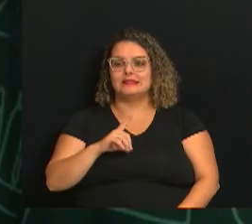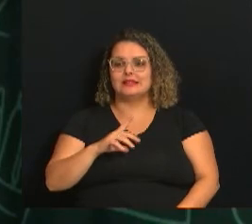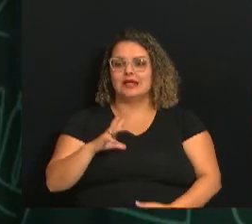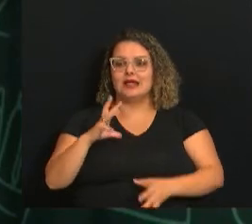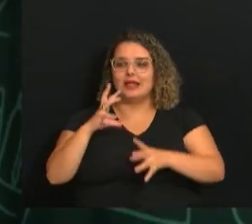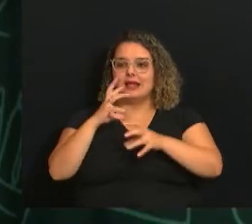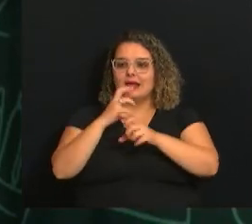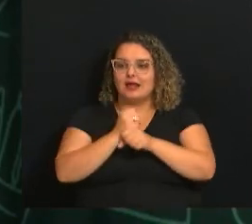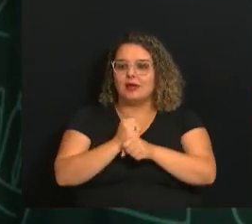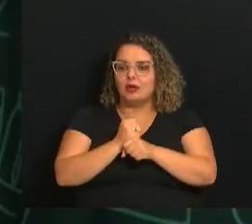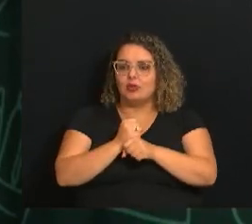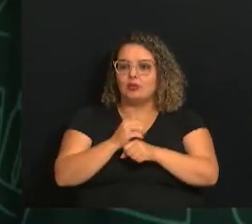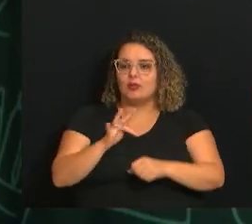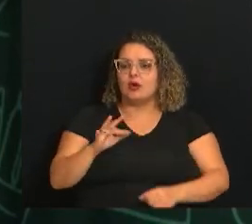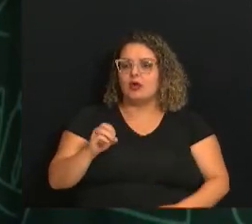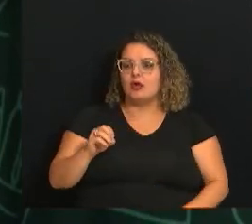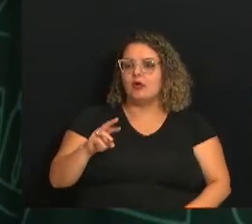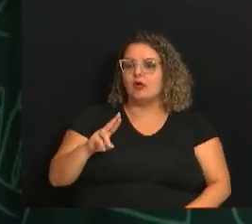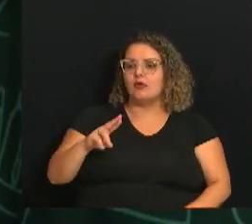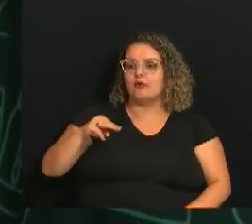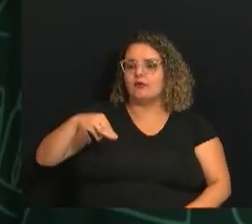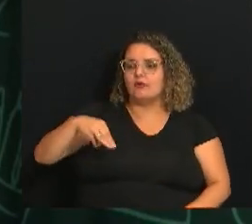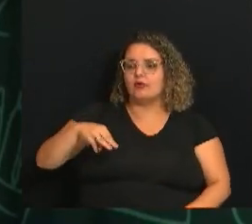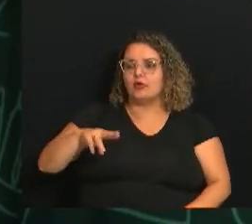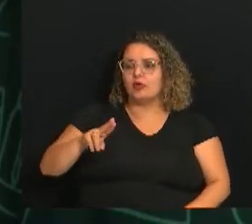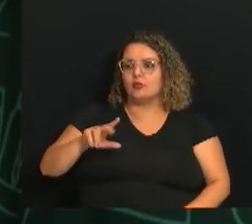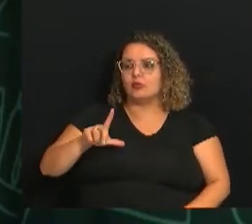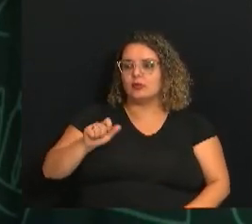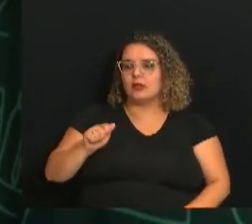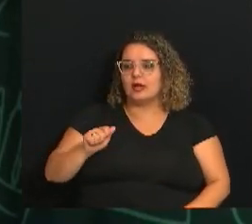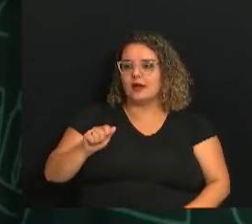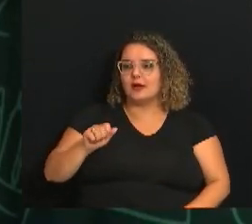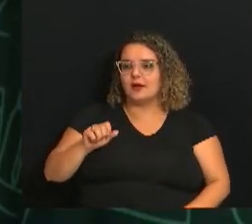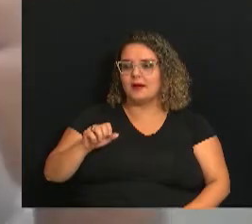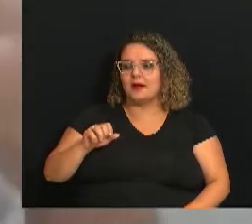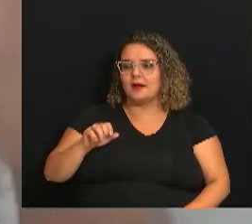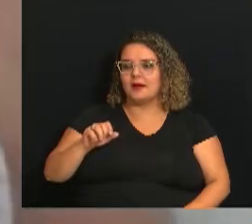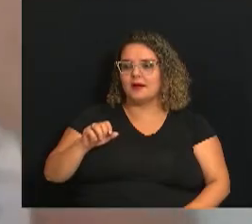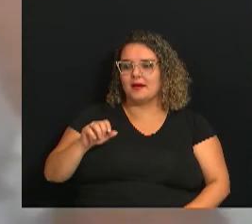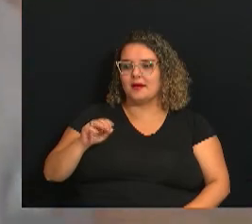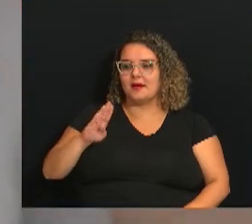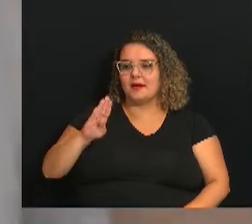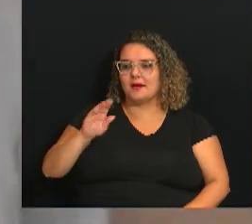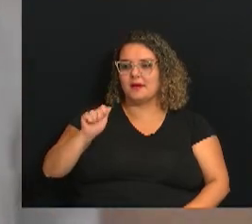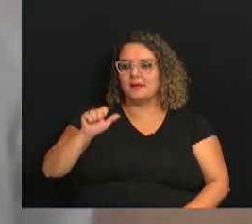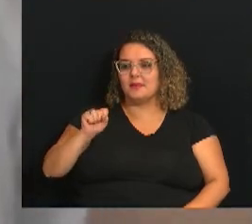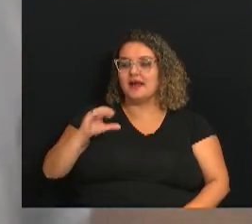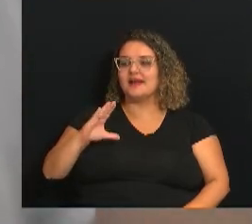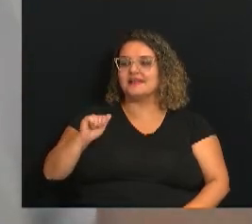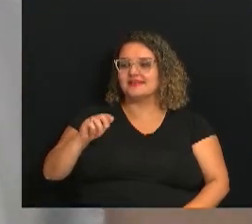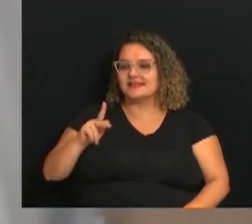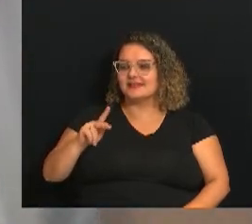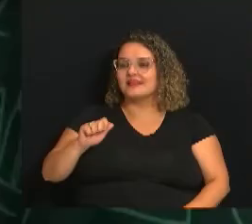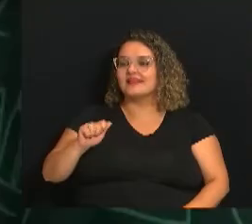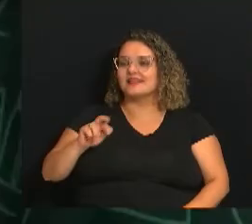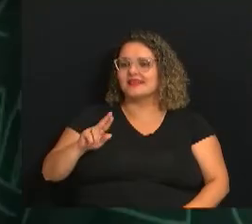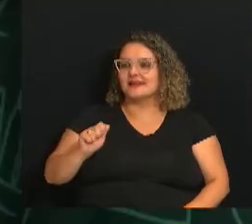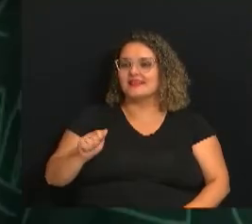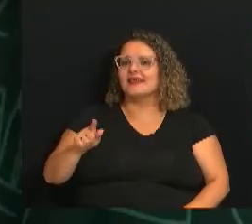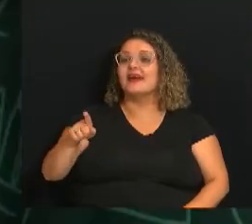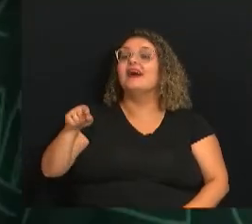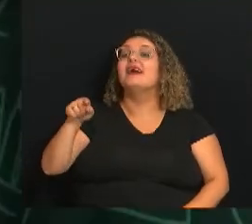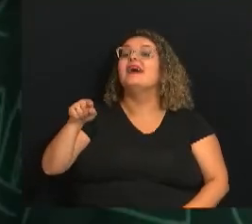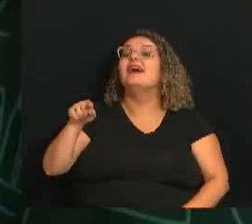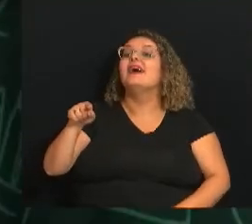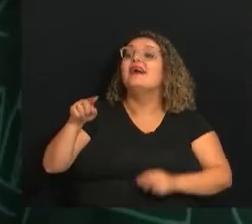nem se existe ainda, que era o Bhaskara. Tem ainda? E era o delta, que era...